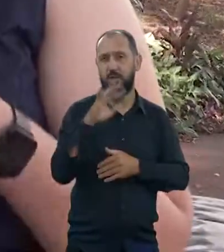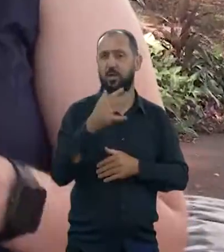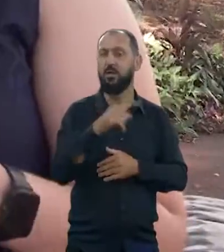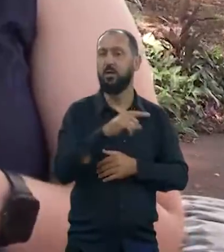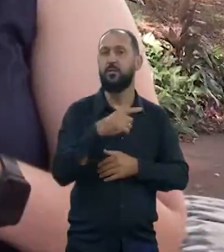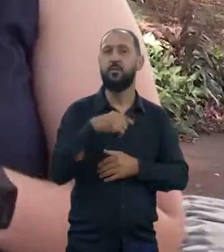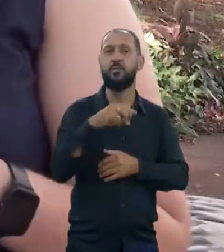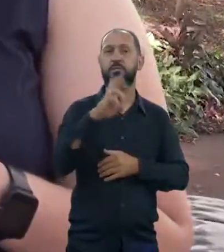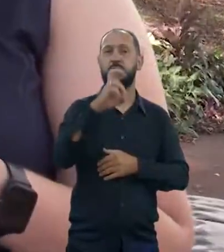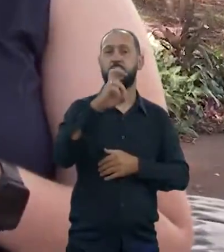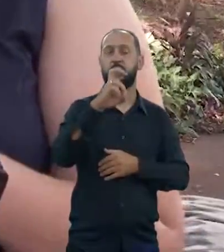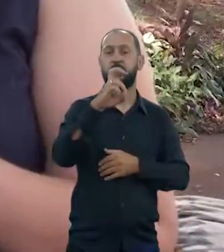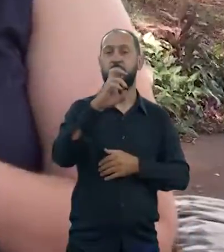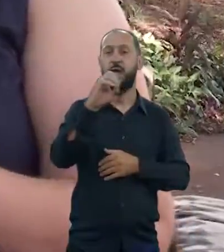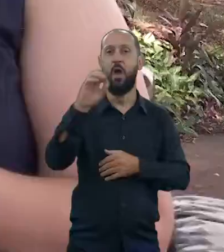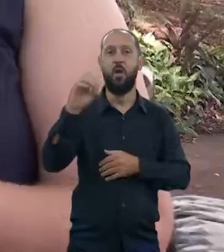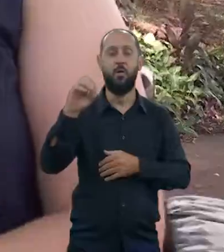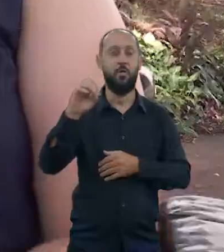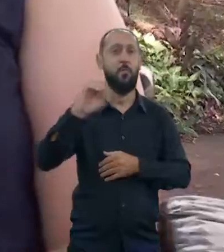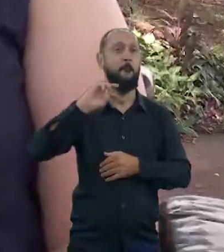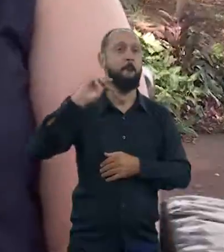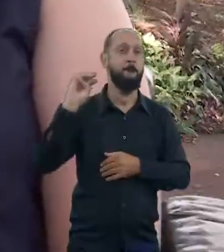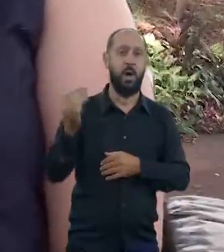aproximadamente, para mais um pouquinho, de R$500 mil.